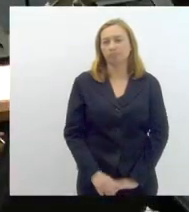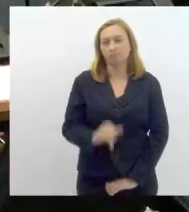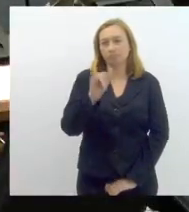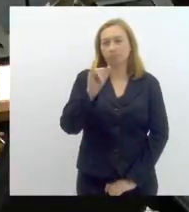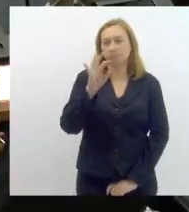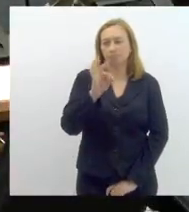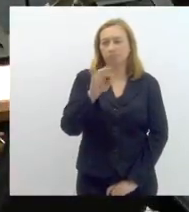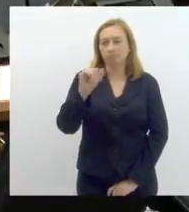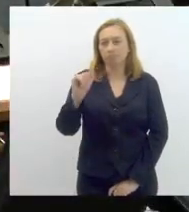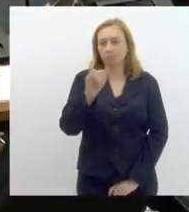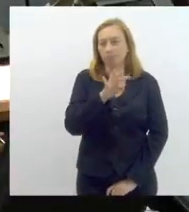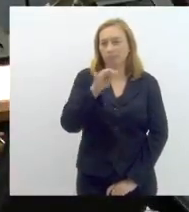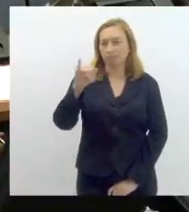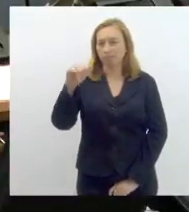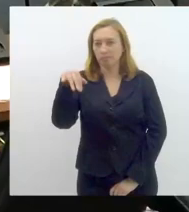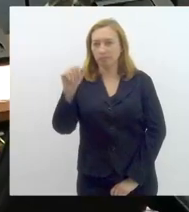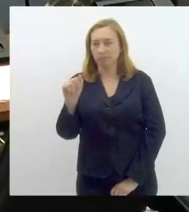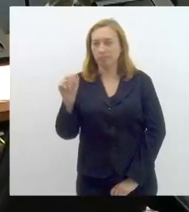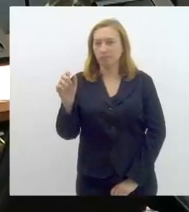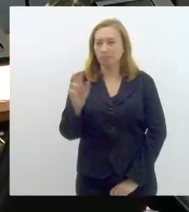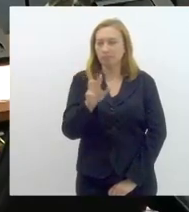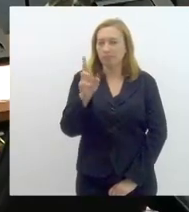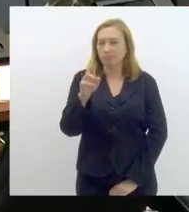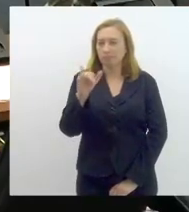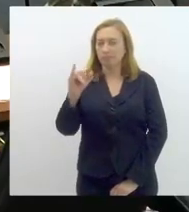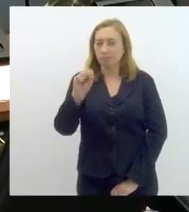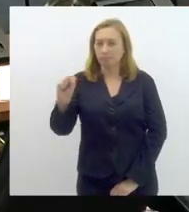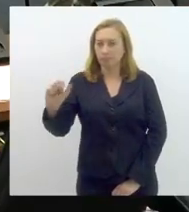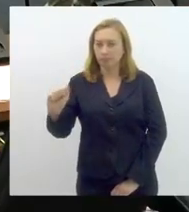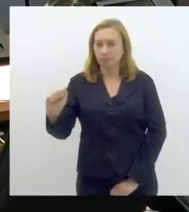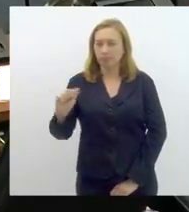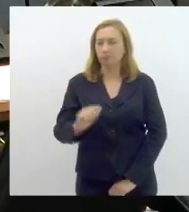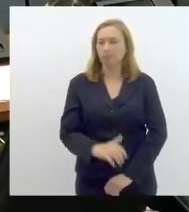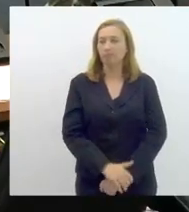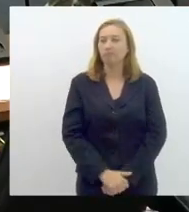Itatiaia, Raíssa Reis Duarte.